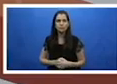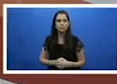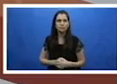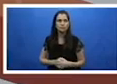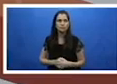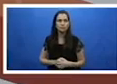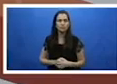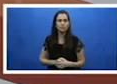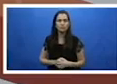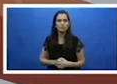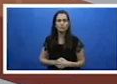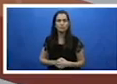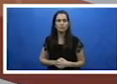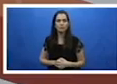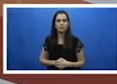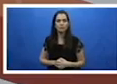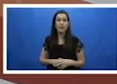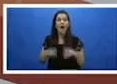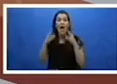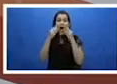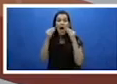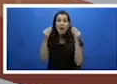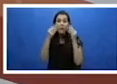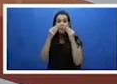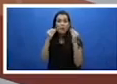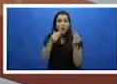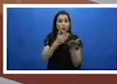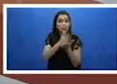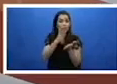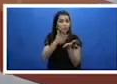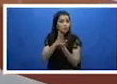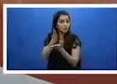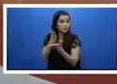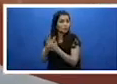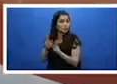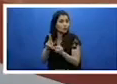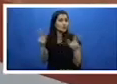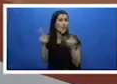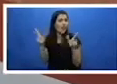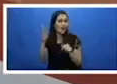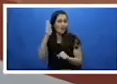A raposa esperta dividiu de forma diferente do burro.